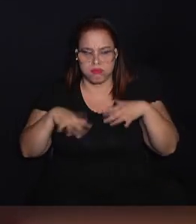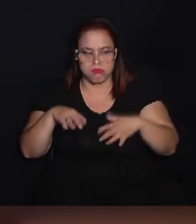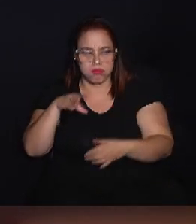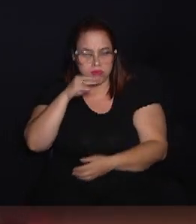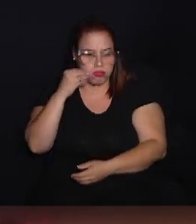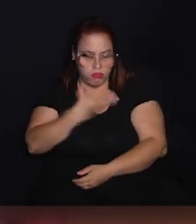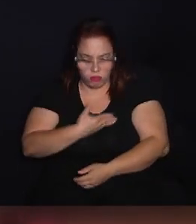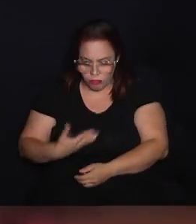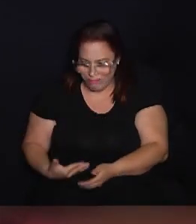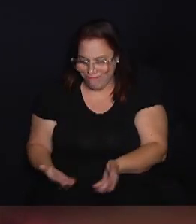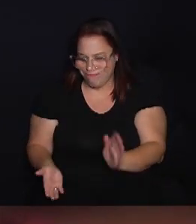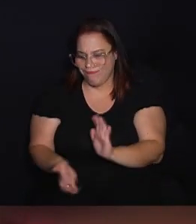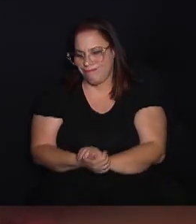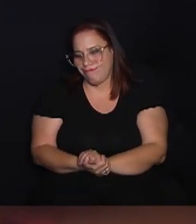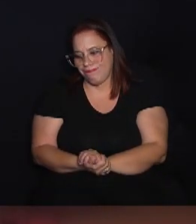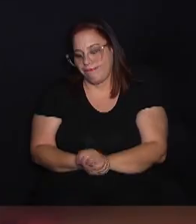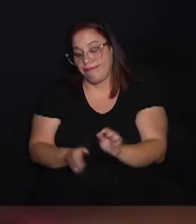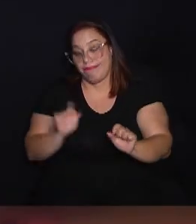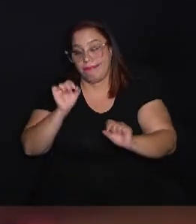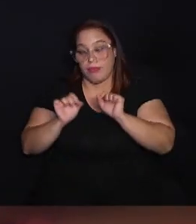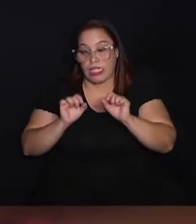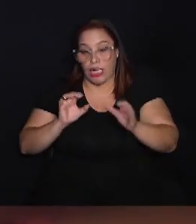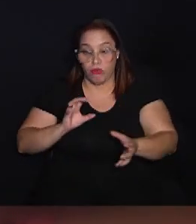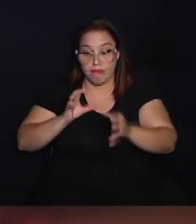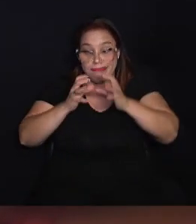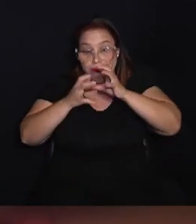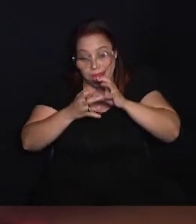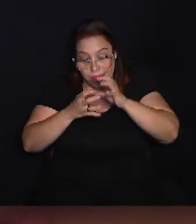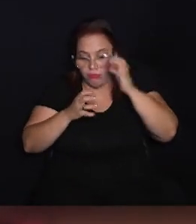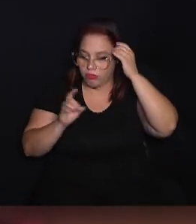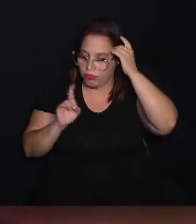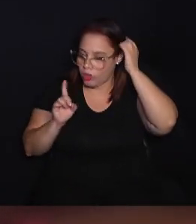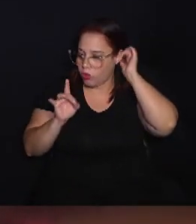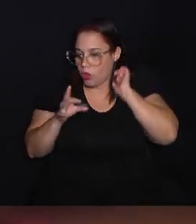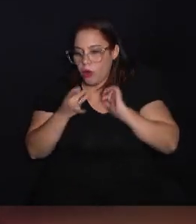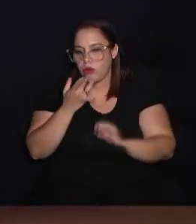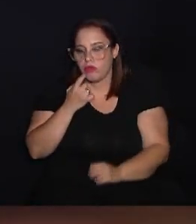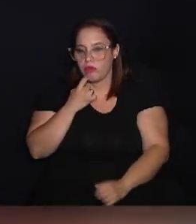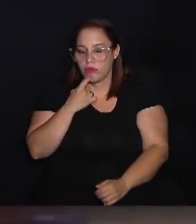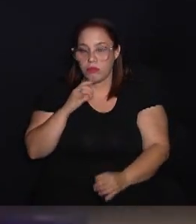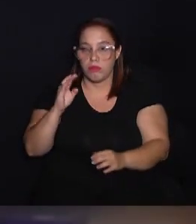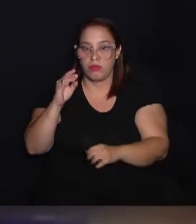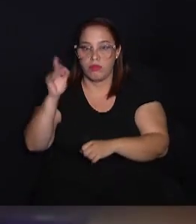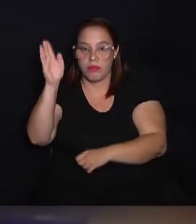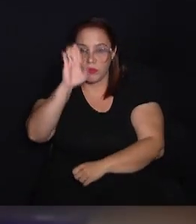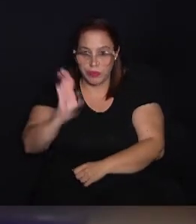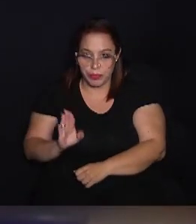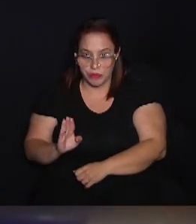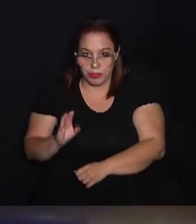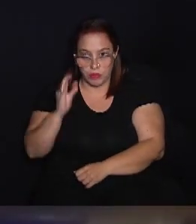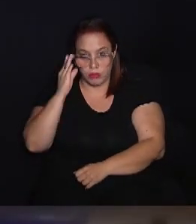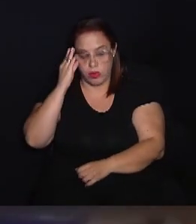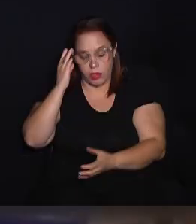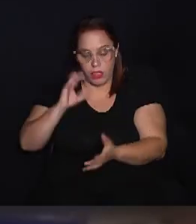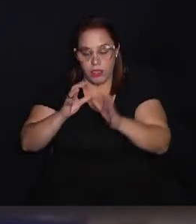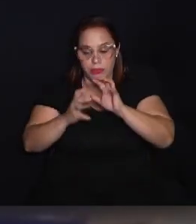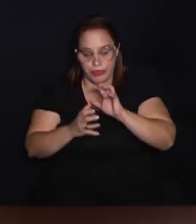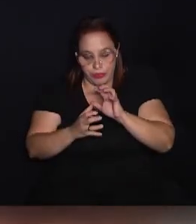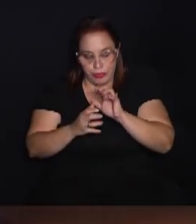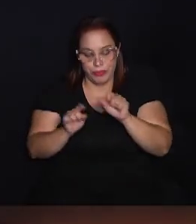eu acho que essa votação é a expressão da verdade. Eu sempre tenho feito a política com o